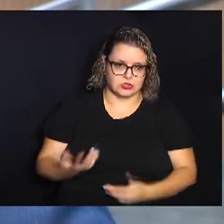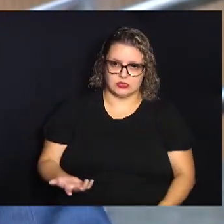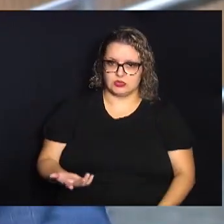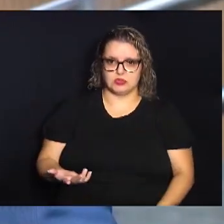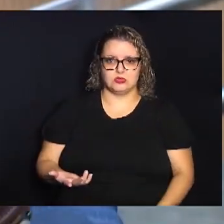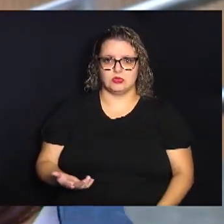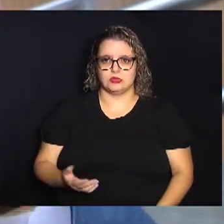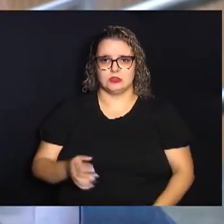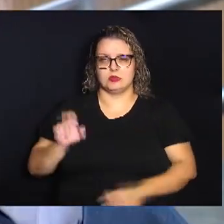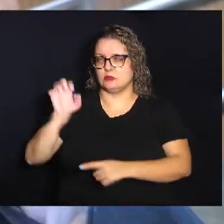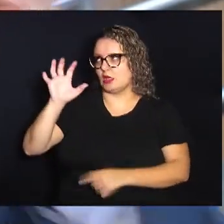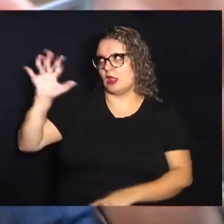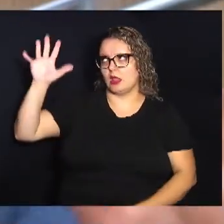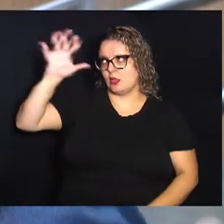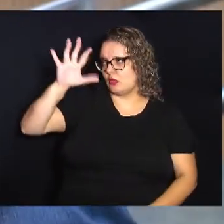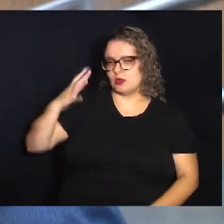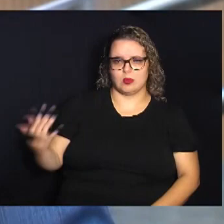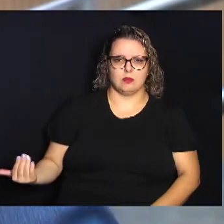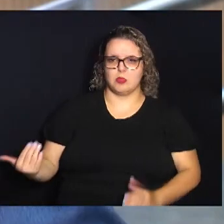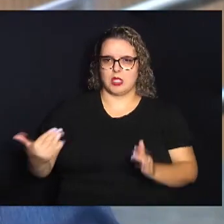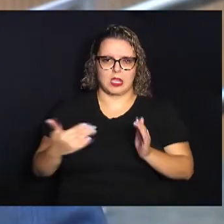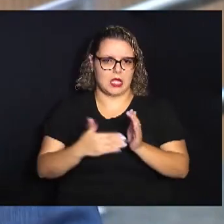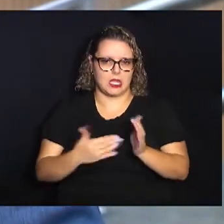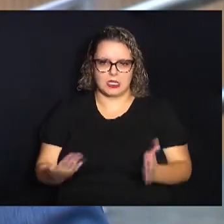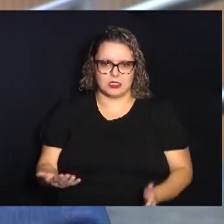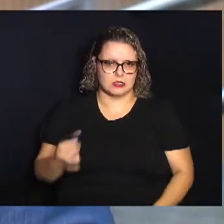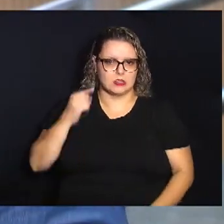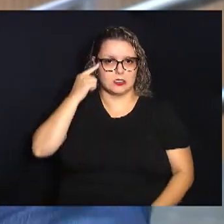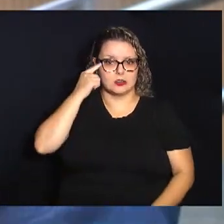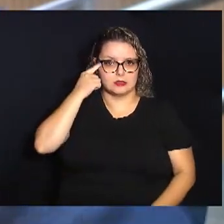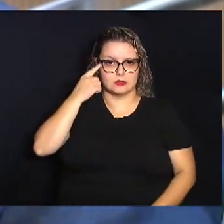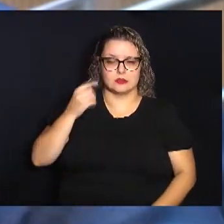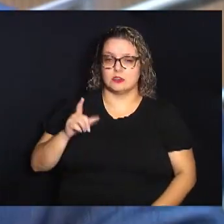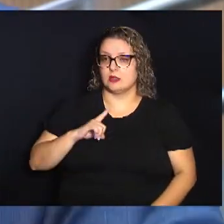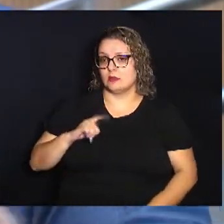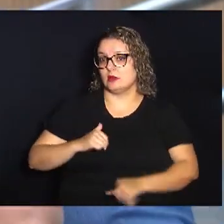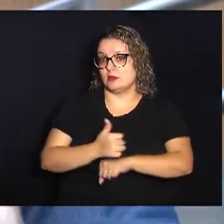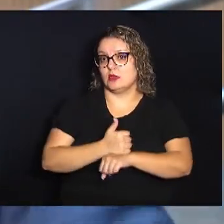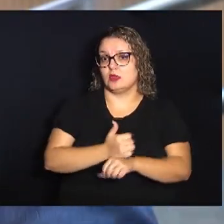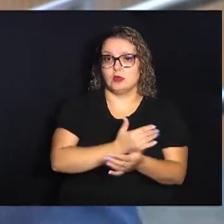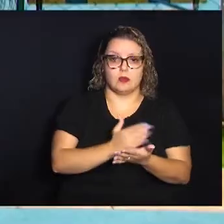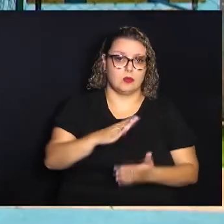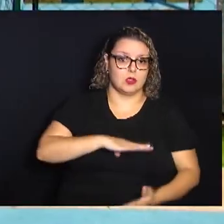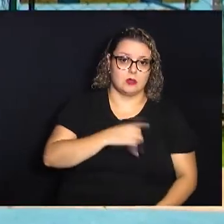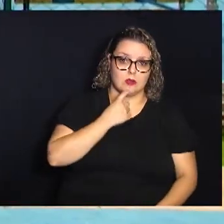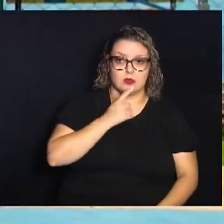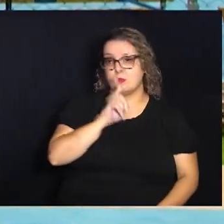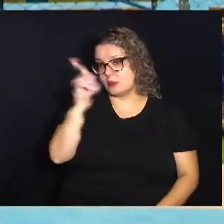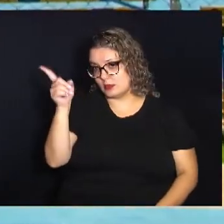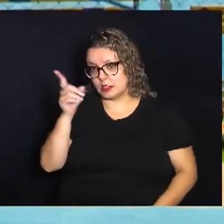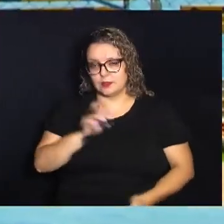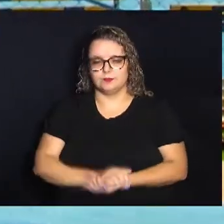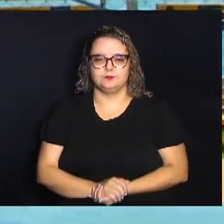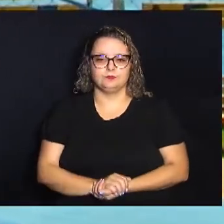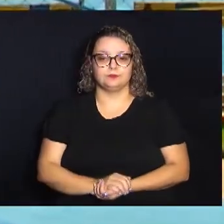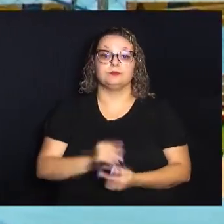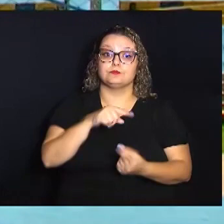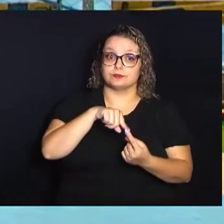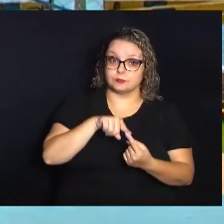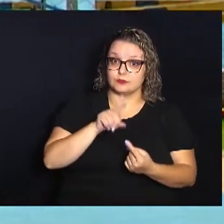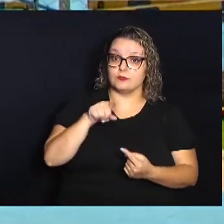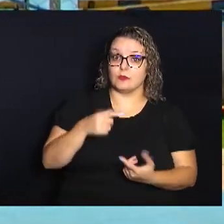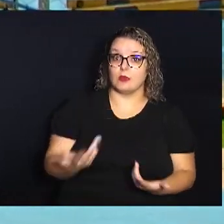da Europa, até mesmo no Japão. Teve jogador que começou em Campinas que foi para lá. O objetivo é